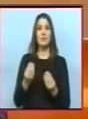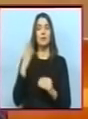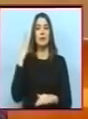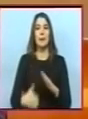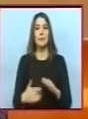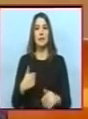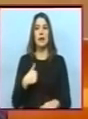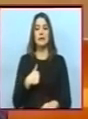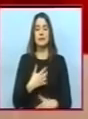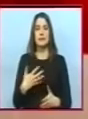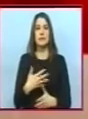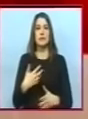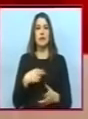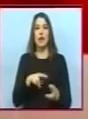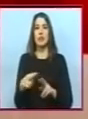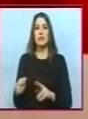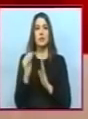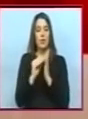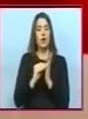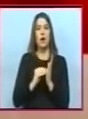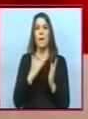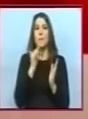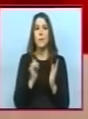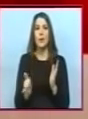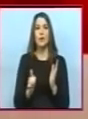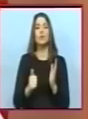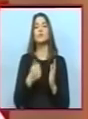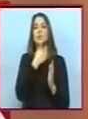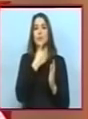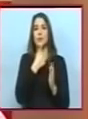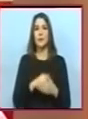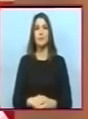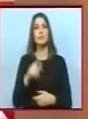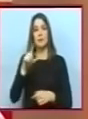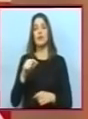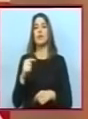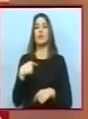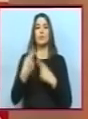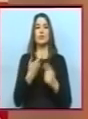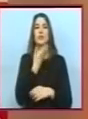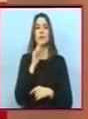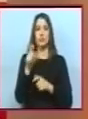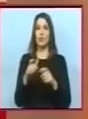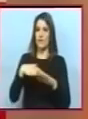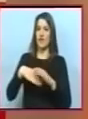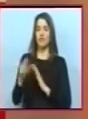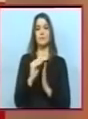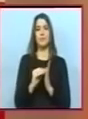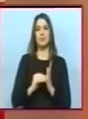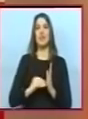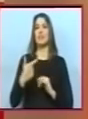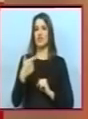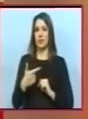depois impeça a alteração do testamento. E depois temos situações em que, à medida que as pessoas fazem um testamento, e às vezes há